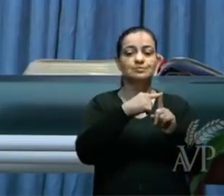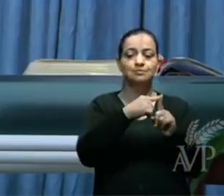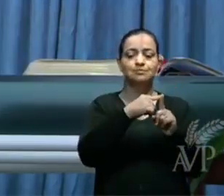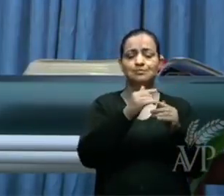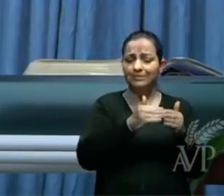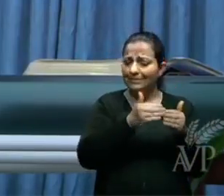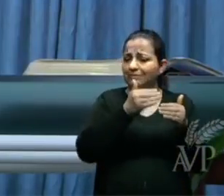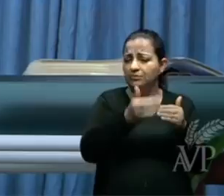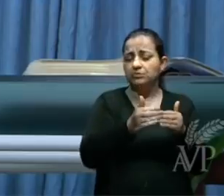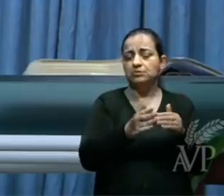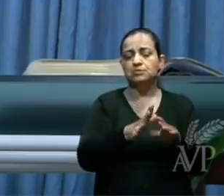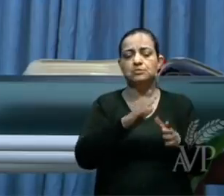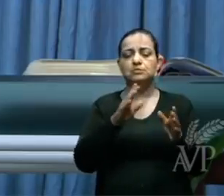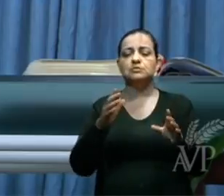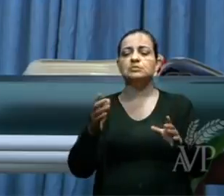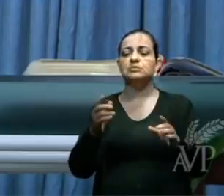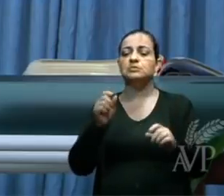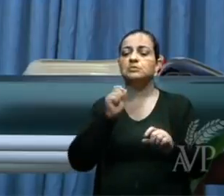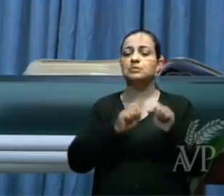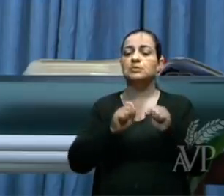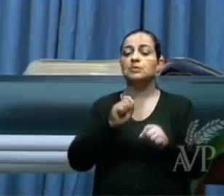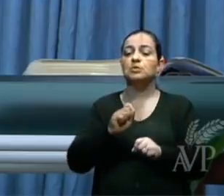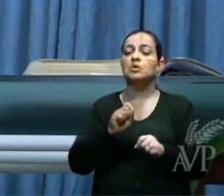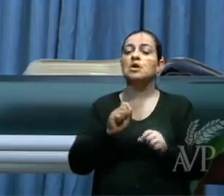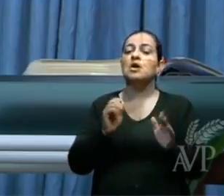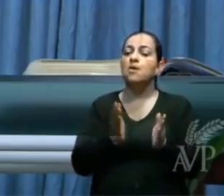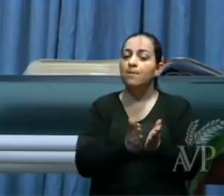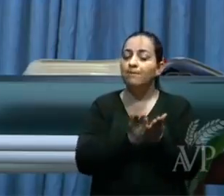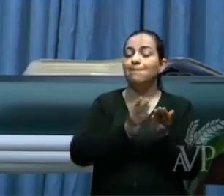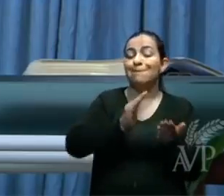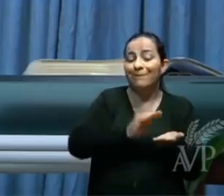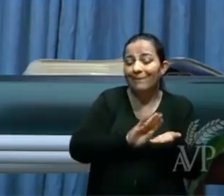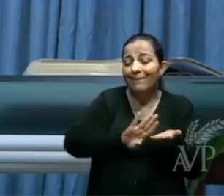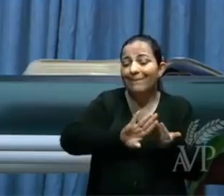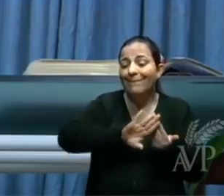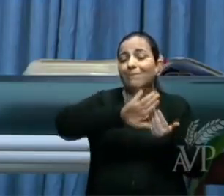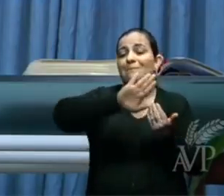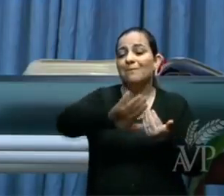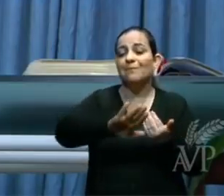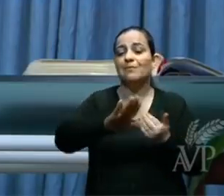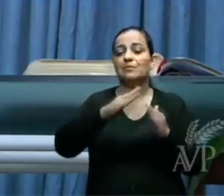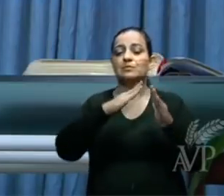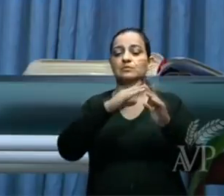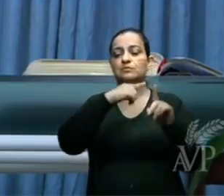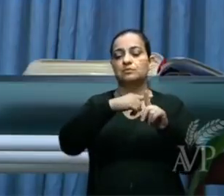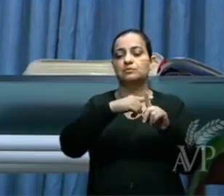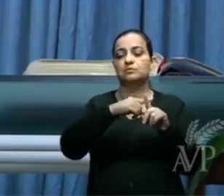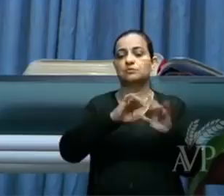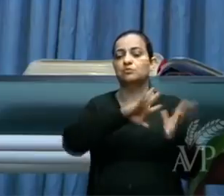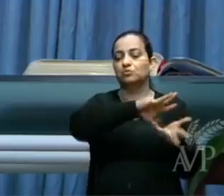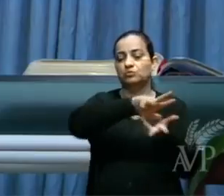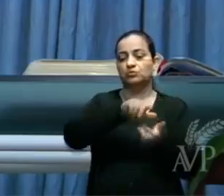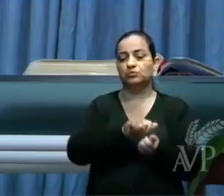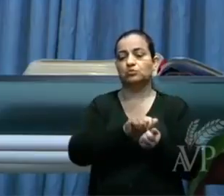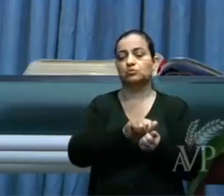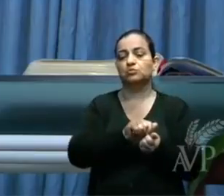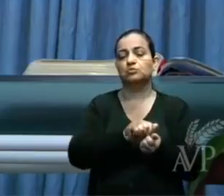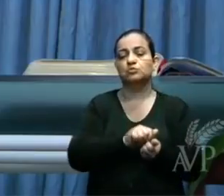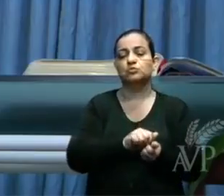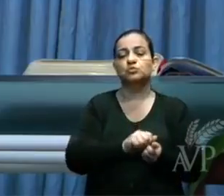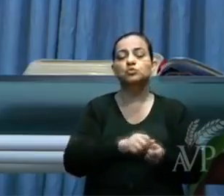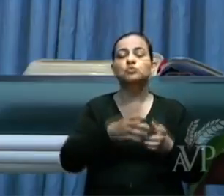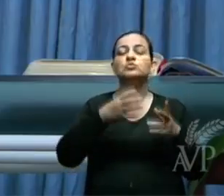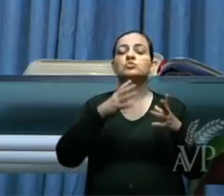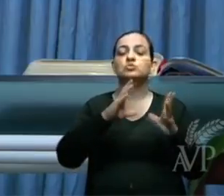a noiva cristã para fora de uma igreja cristã uma igreja